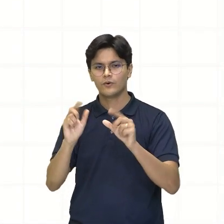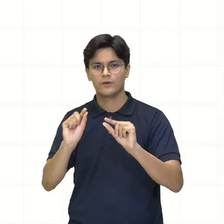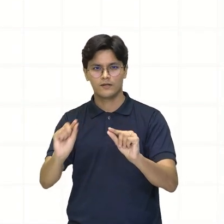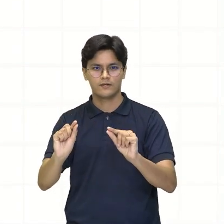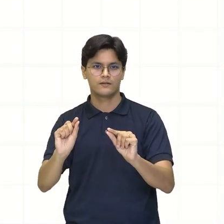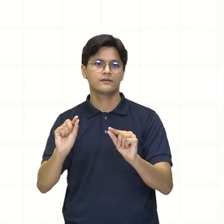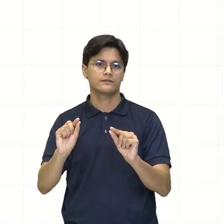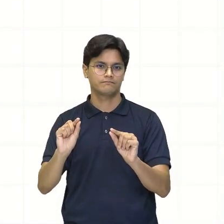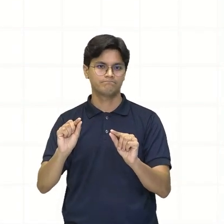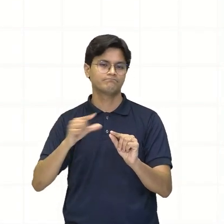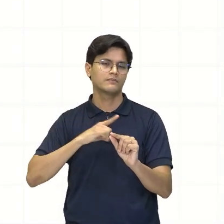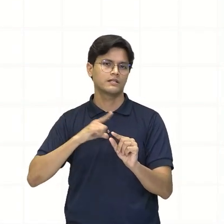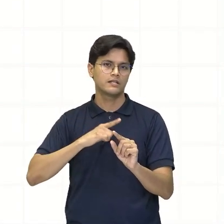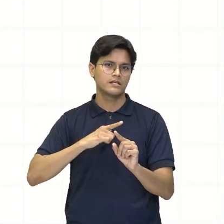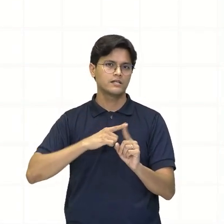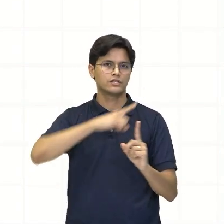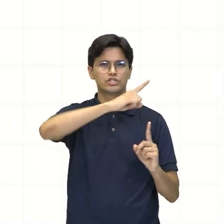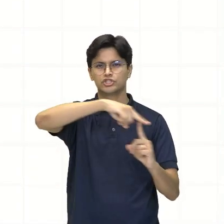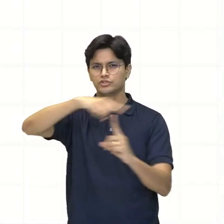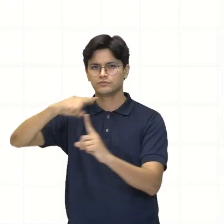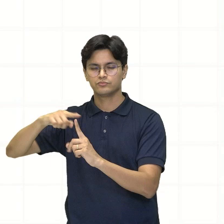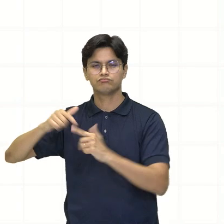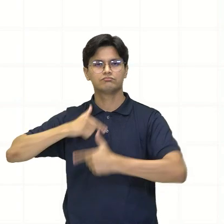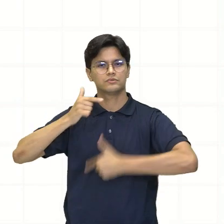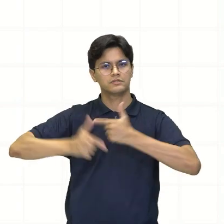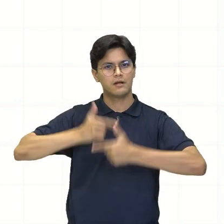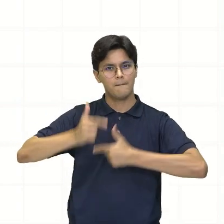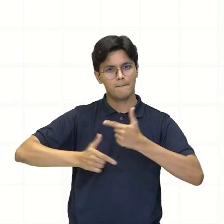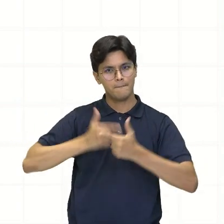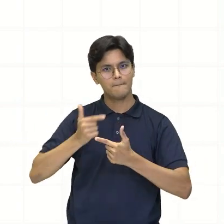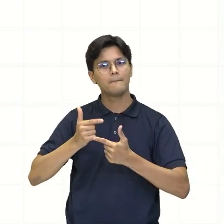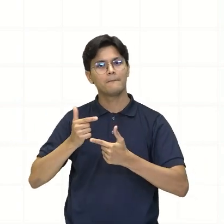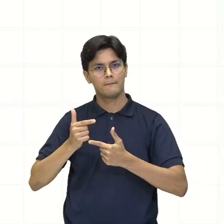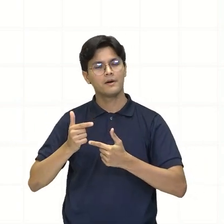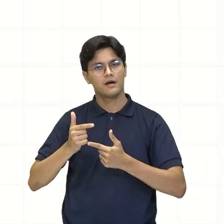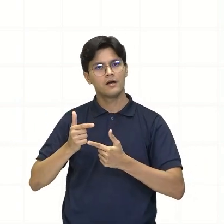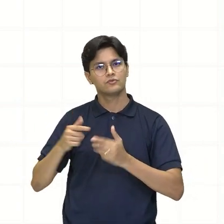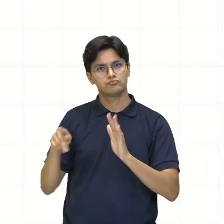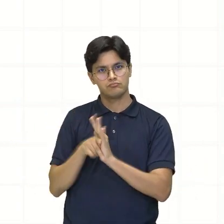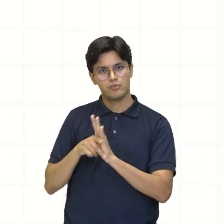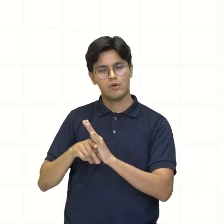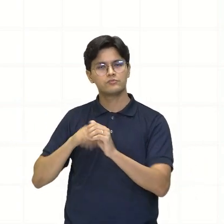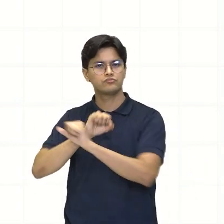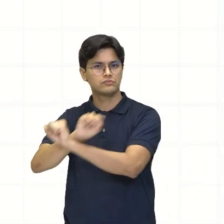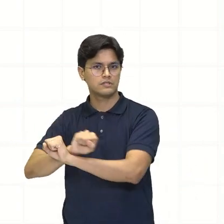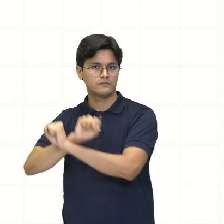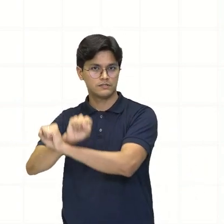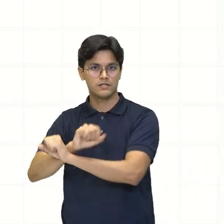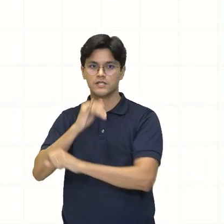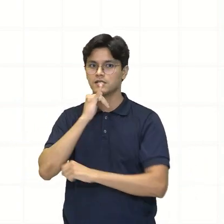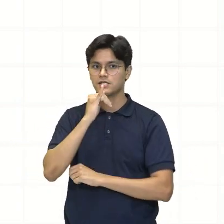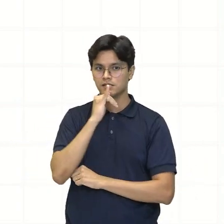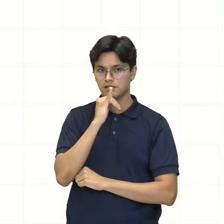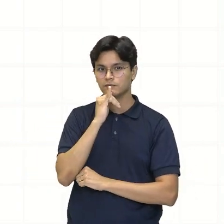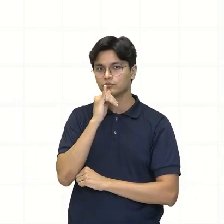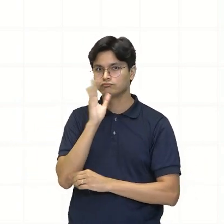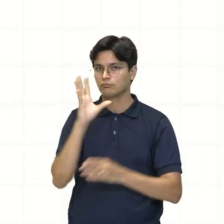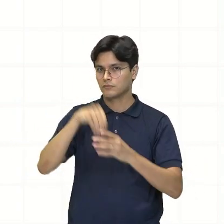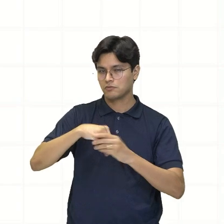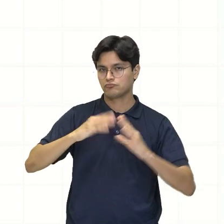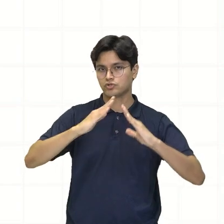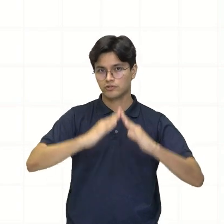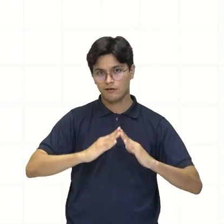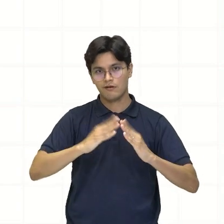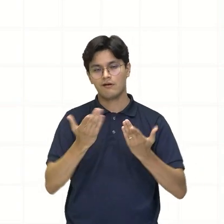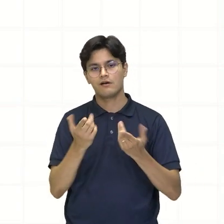que haverá vários tipos de trabalhos aplicados aos escravizados, como, por exemplo, o trabalho doméstico, o